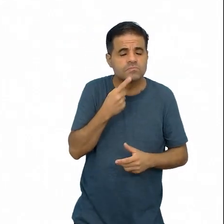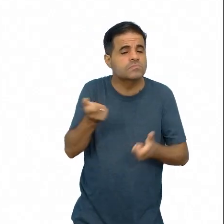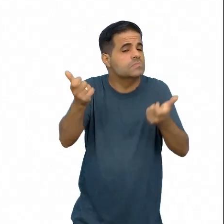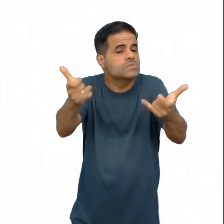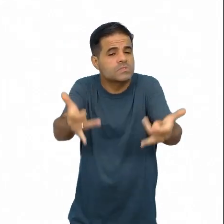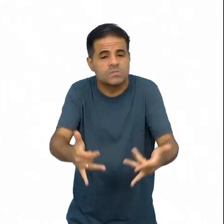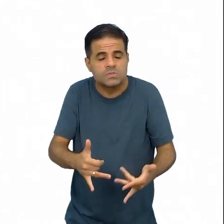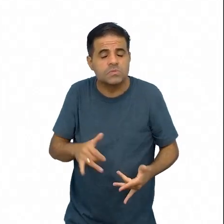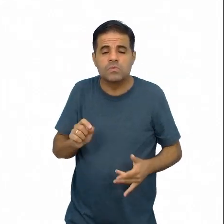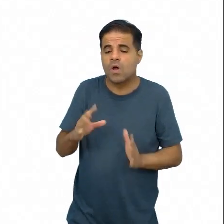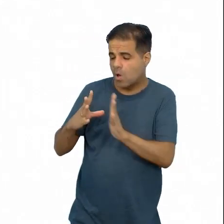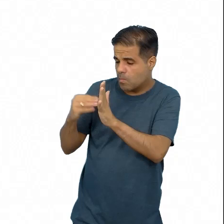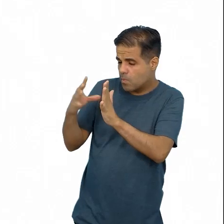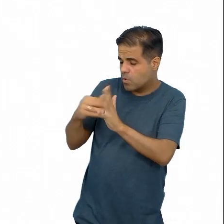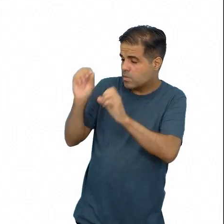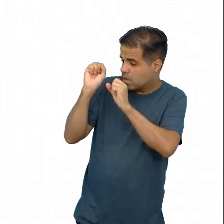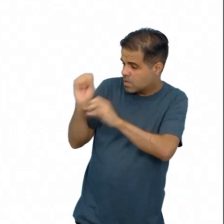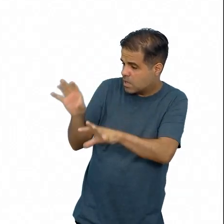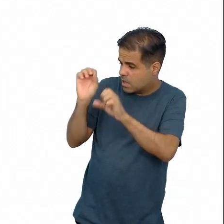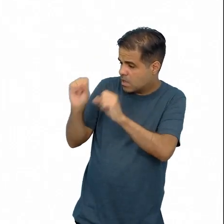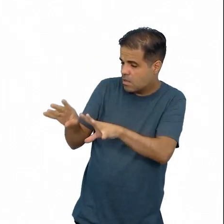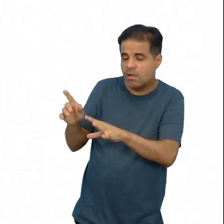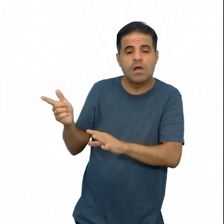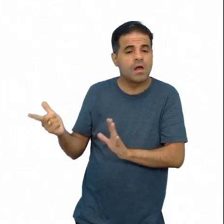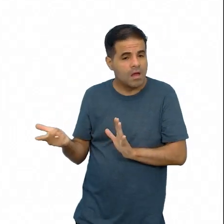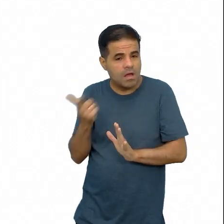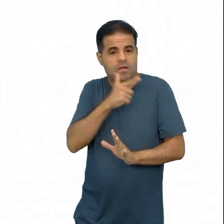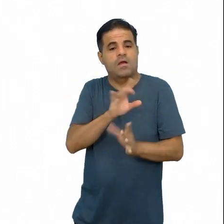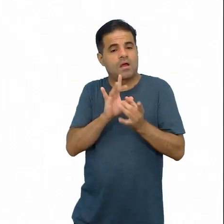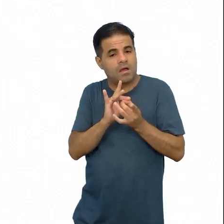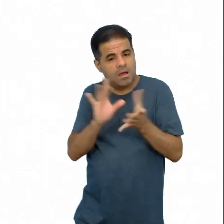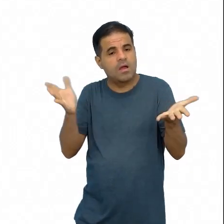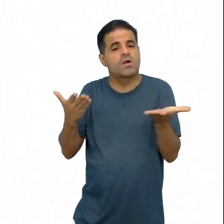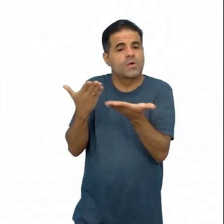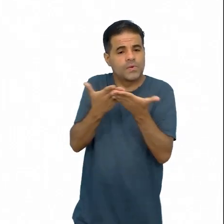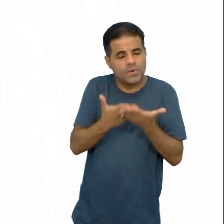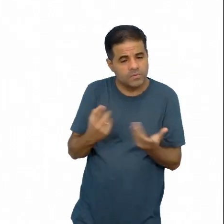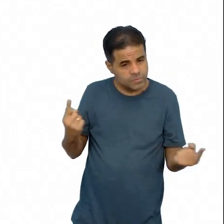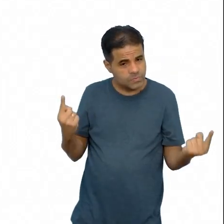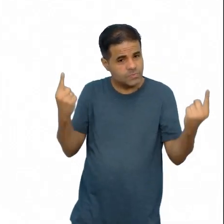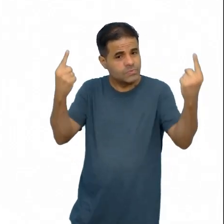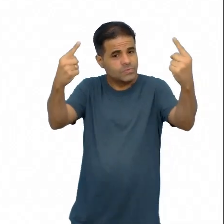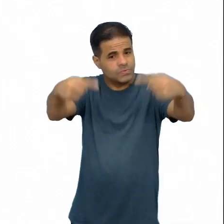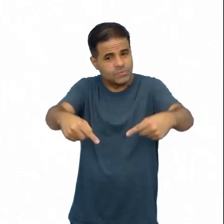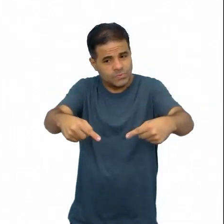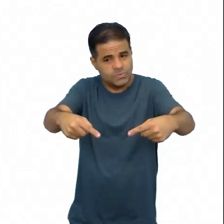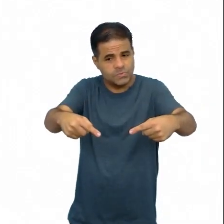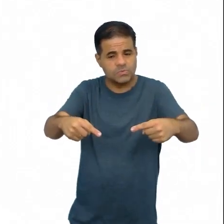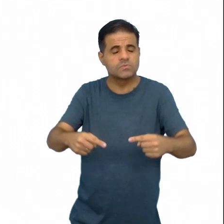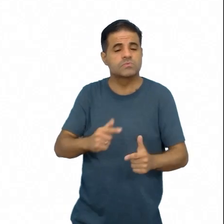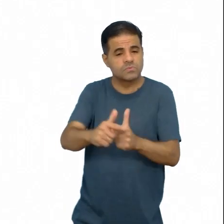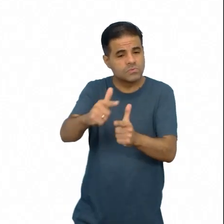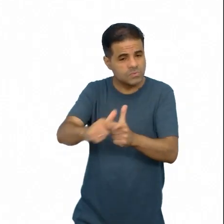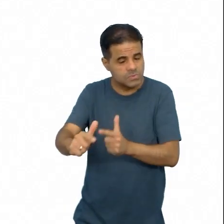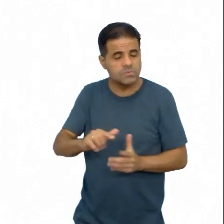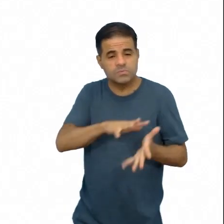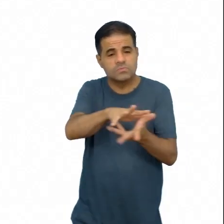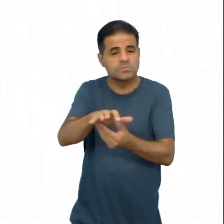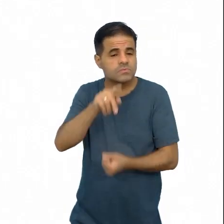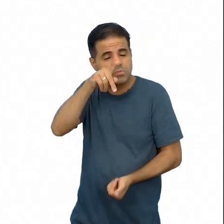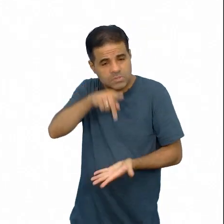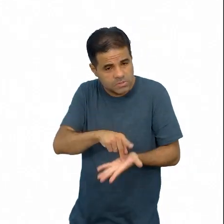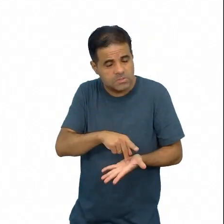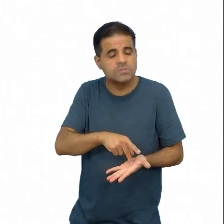nós que, na verdade, é um modelo de ensino que consiste em permitir os estudantes confrontarem as questões e os problemas do mundo real